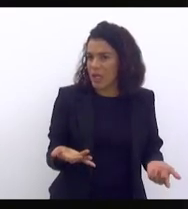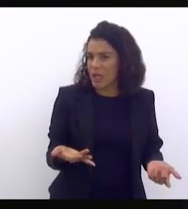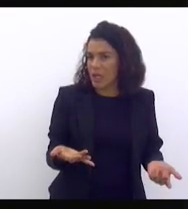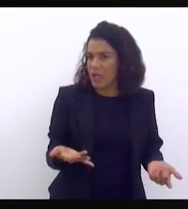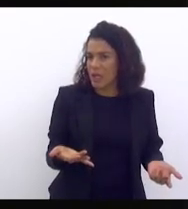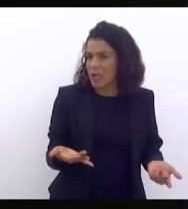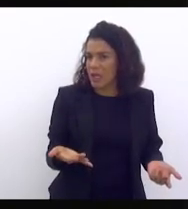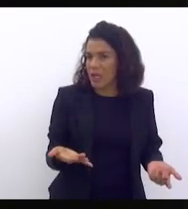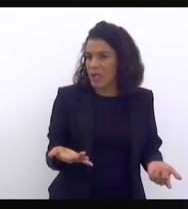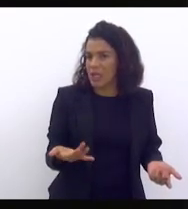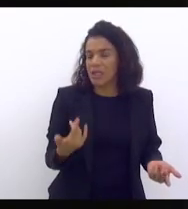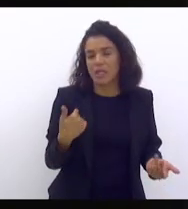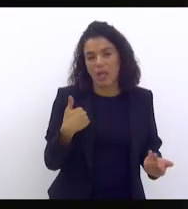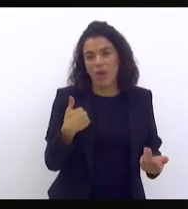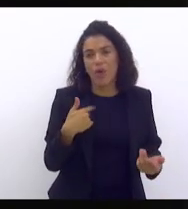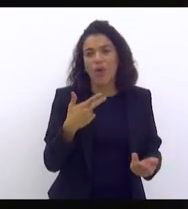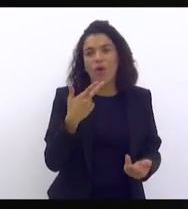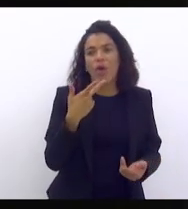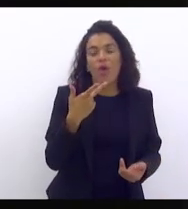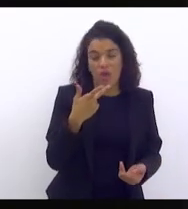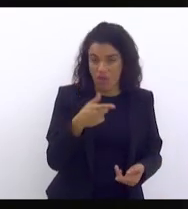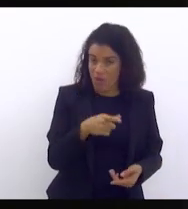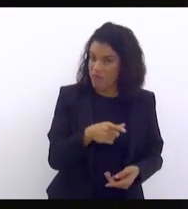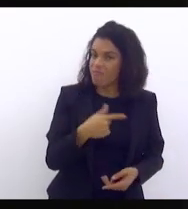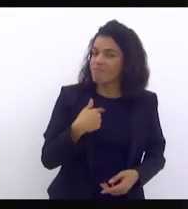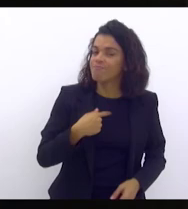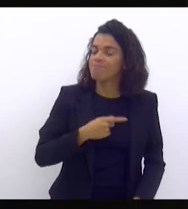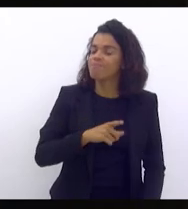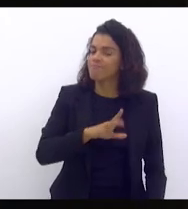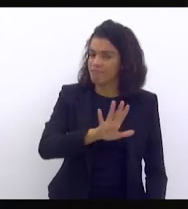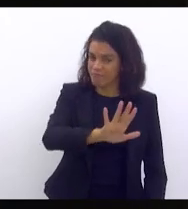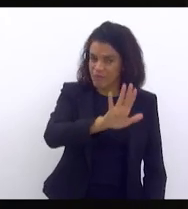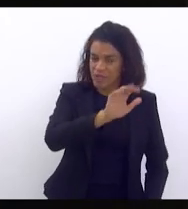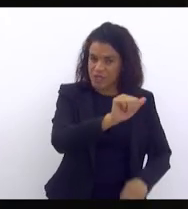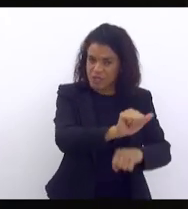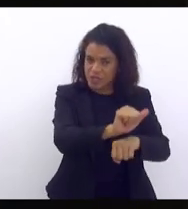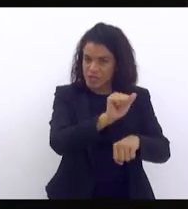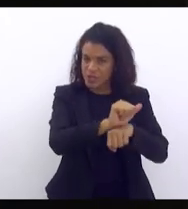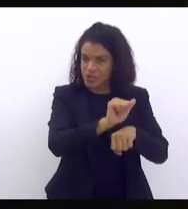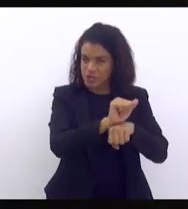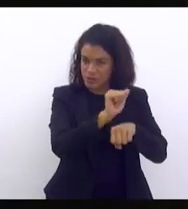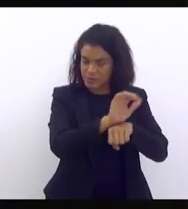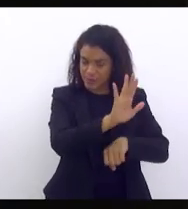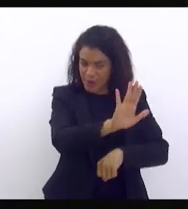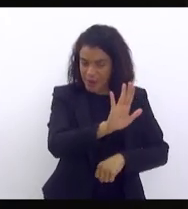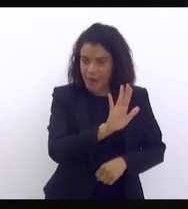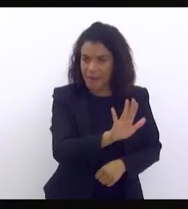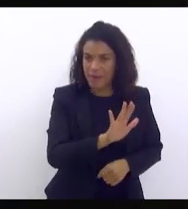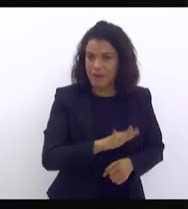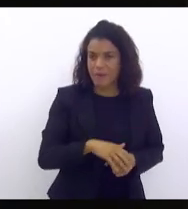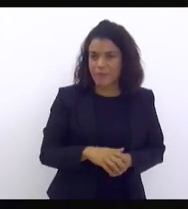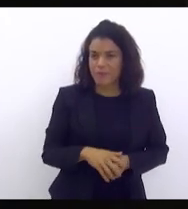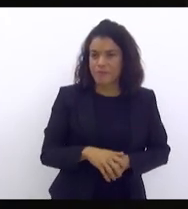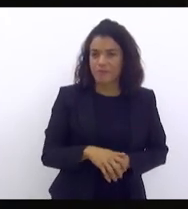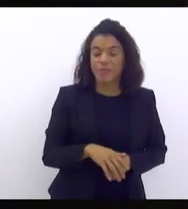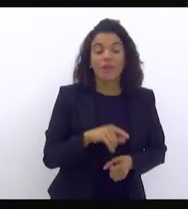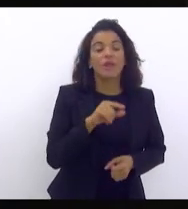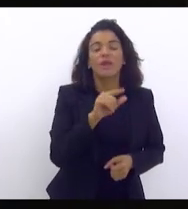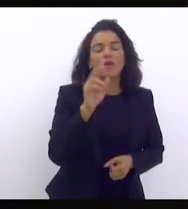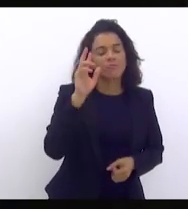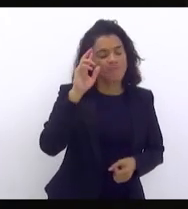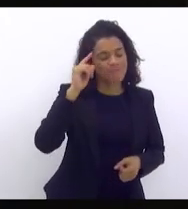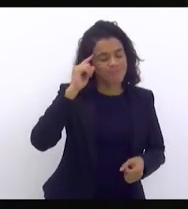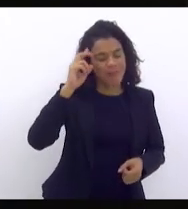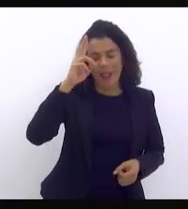Então, falei com eles que eu vou vender caro isso. Eu vou vender caro. E me remeteu